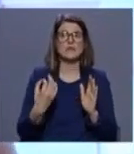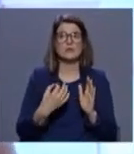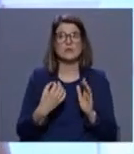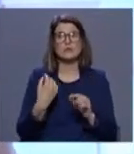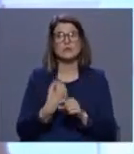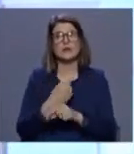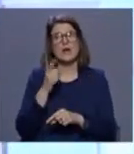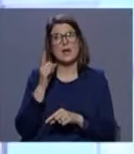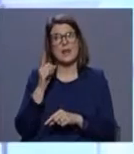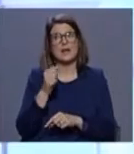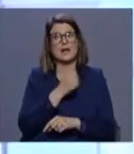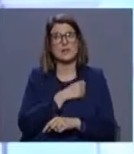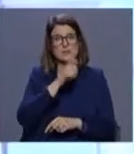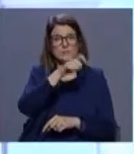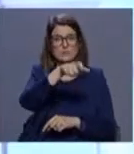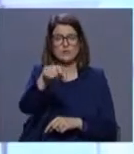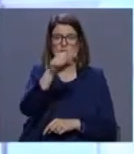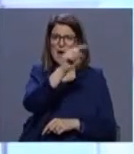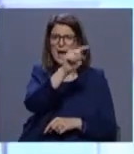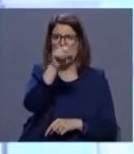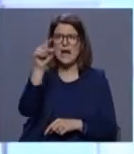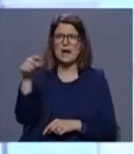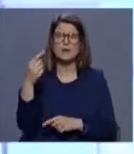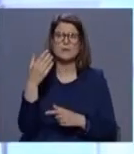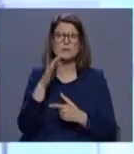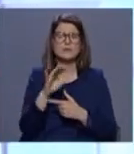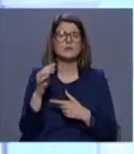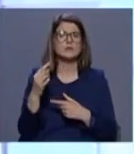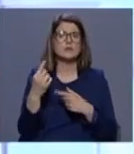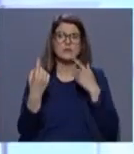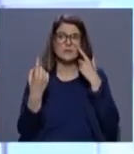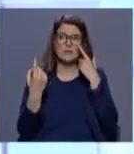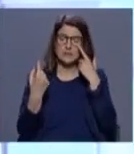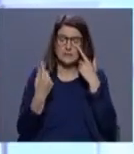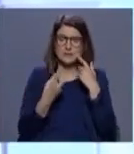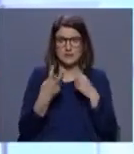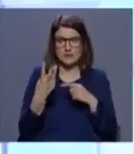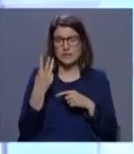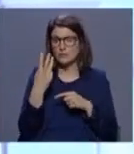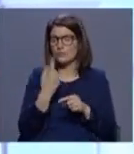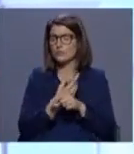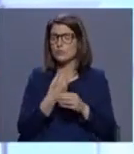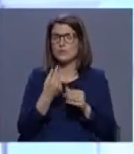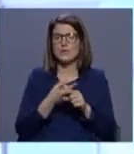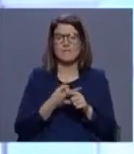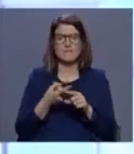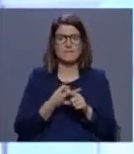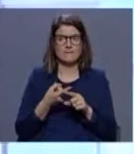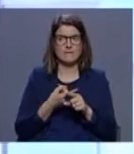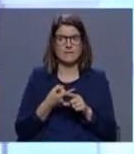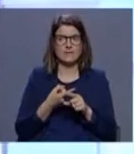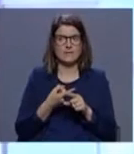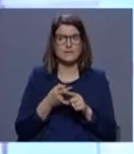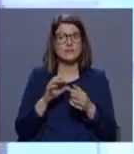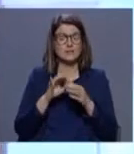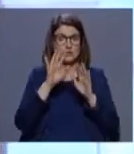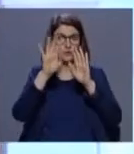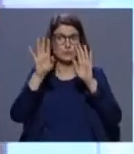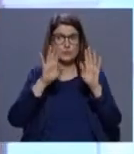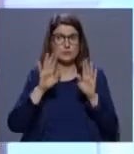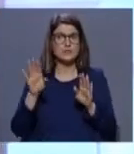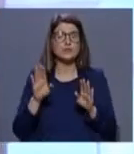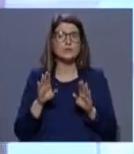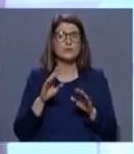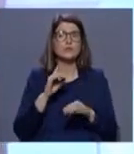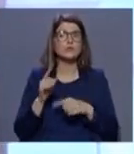disponível na casa de outras pessoas. Inclusivamente há três testemunhos muito interessantes nesta exposição,